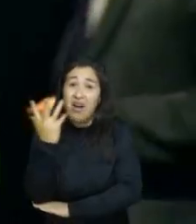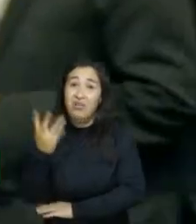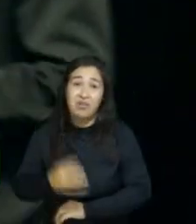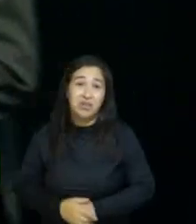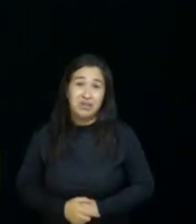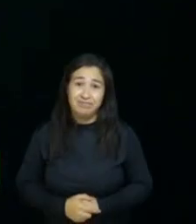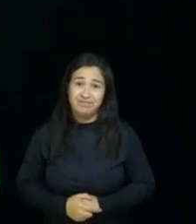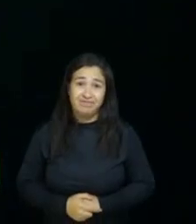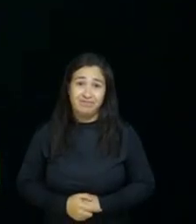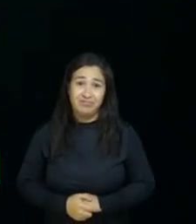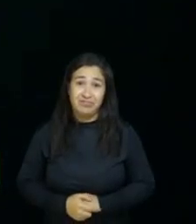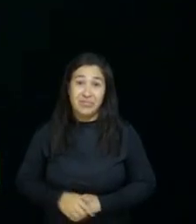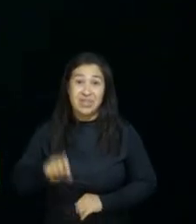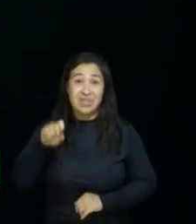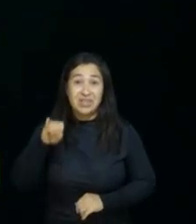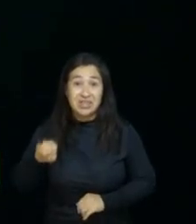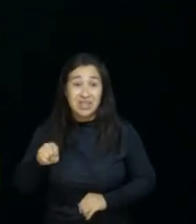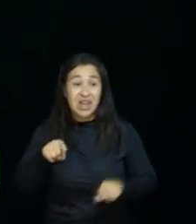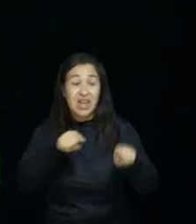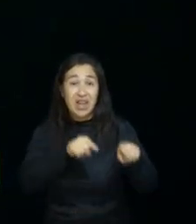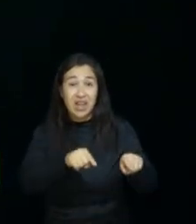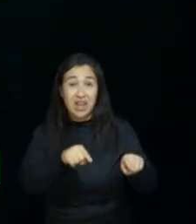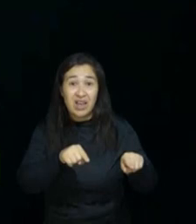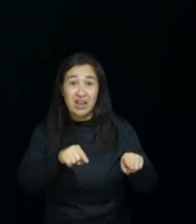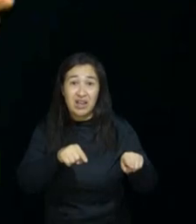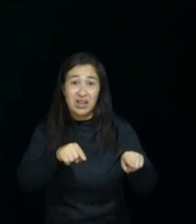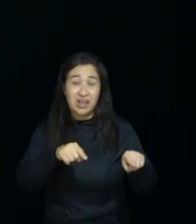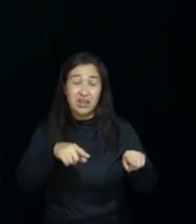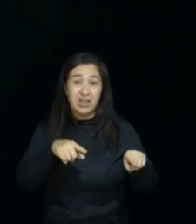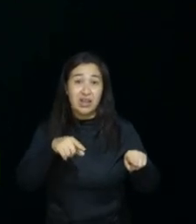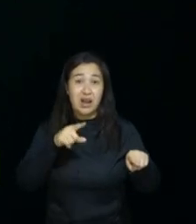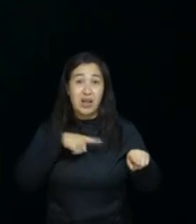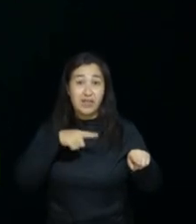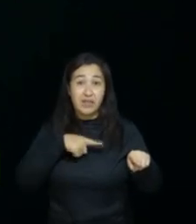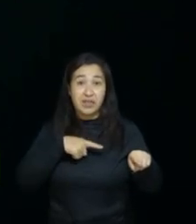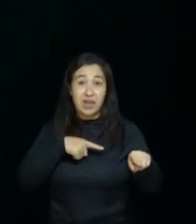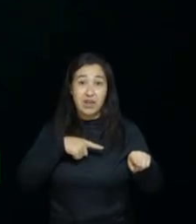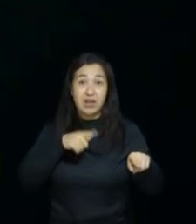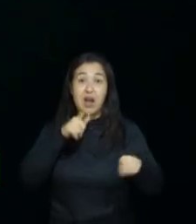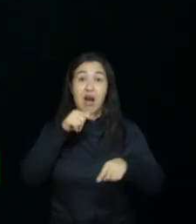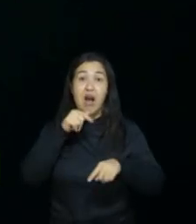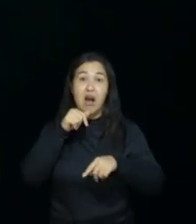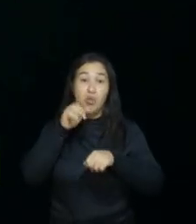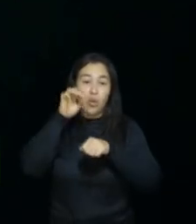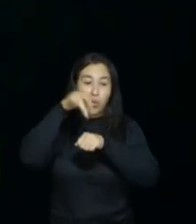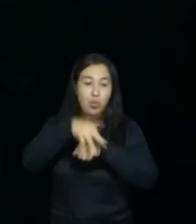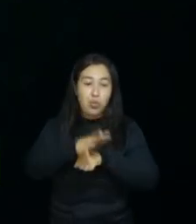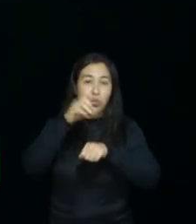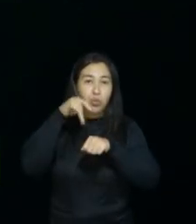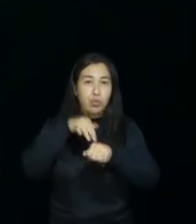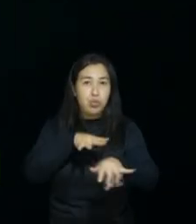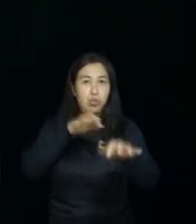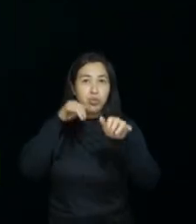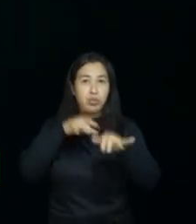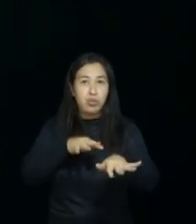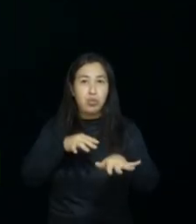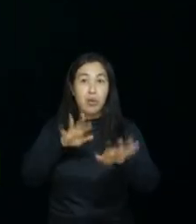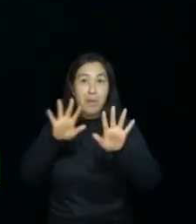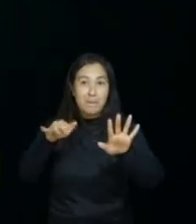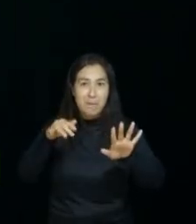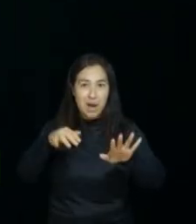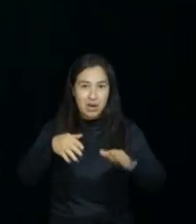aquilo criam-se o chamado rio voador. Também nunca tinha ouvido falar, fui verificar, os rios voadores, eles